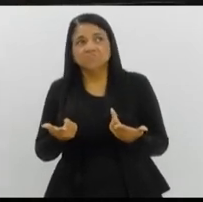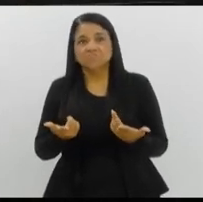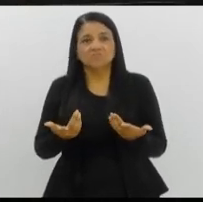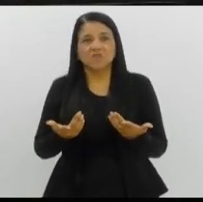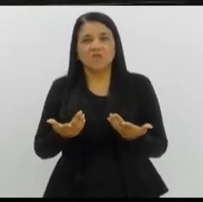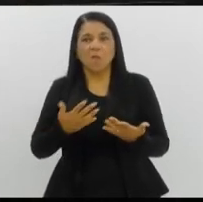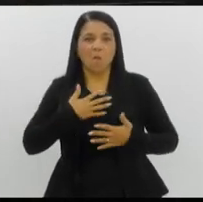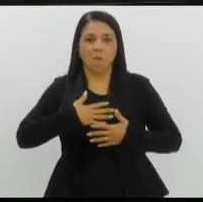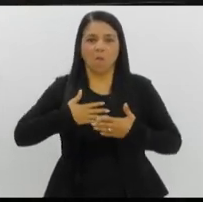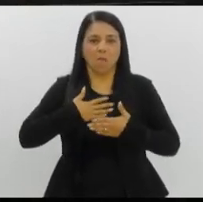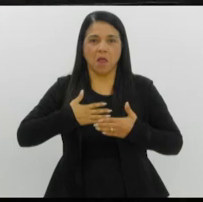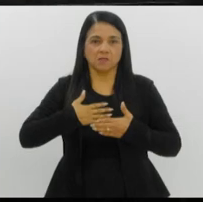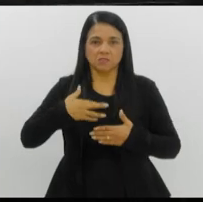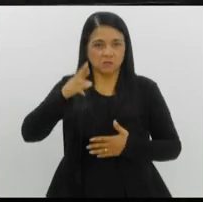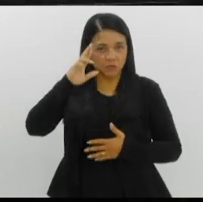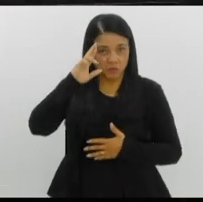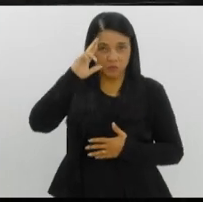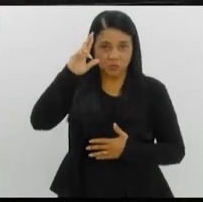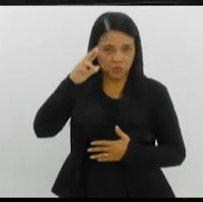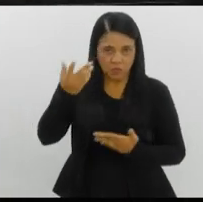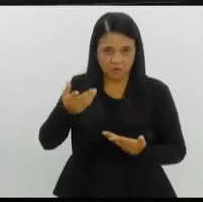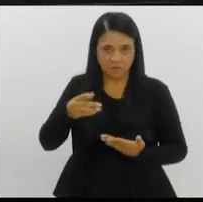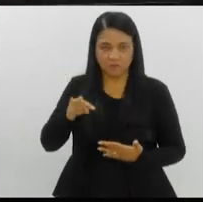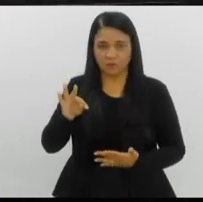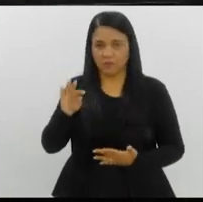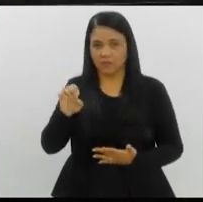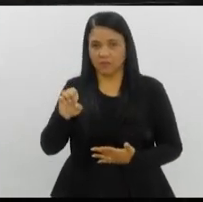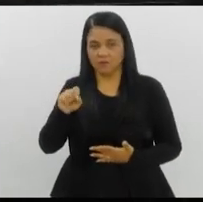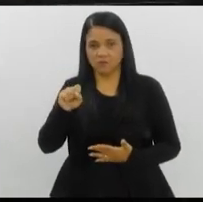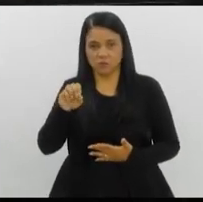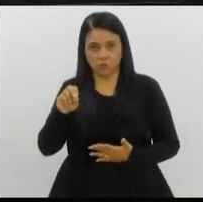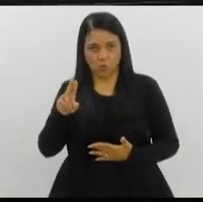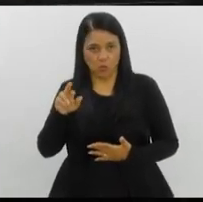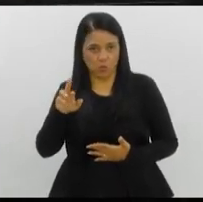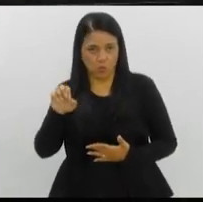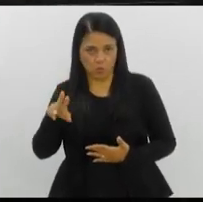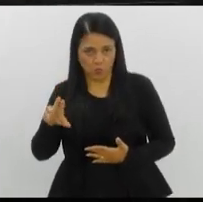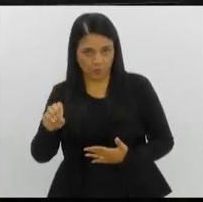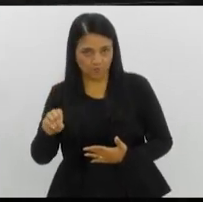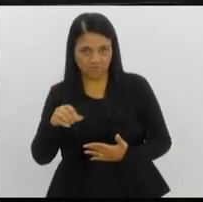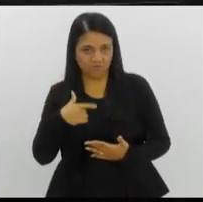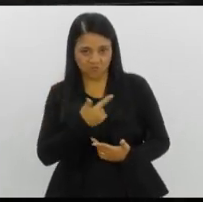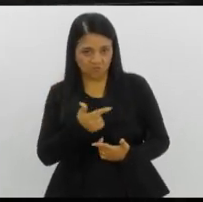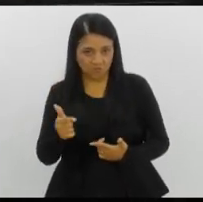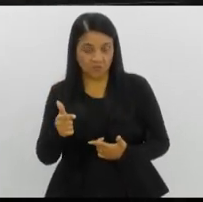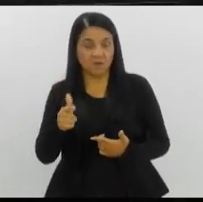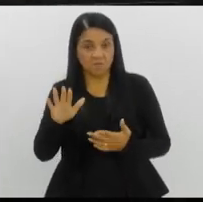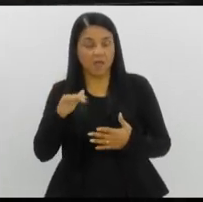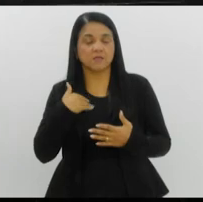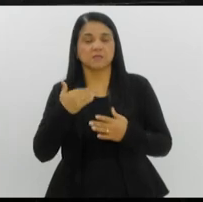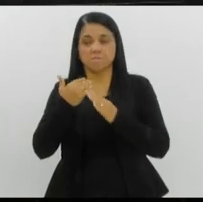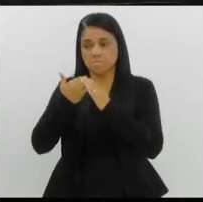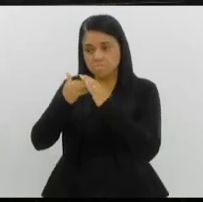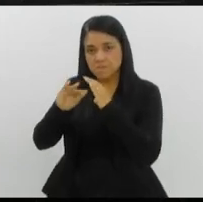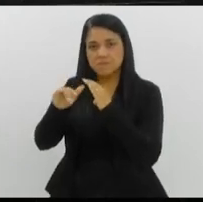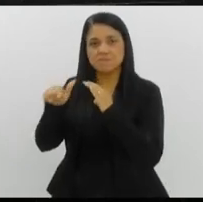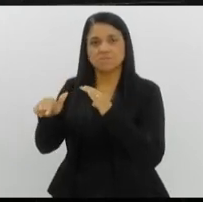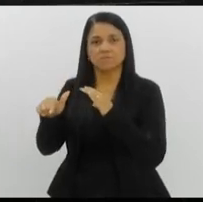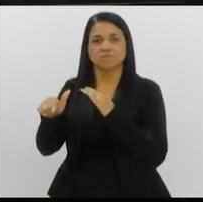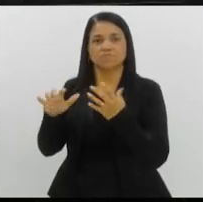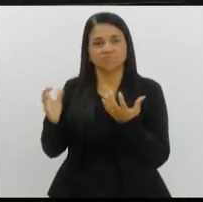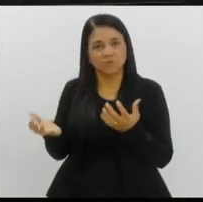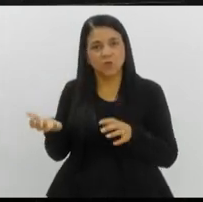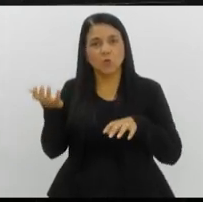prazer do chefe do Tesouro, mas tenho certeza que, quando a mensagem chegar ao